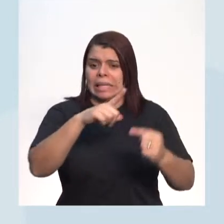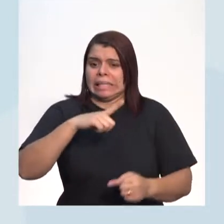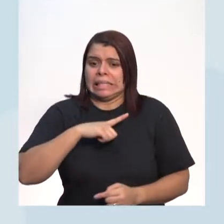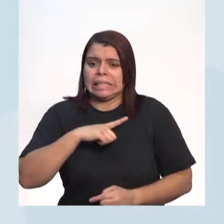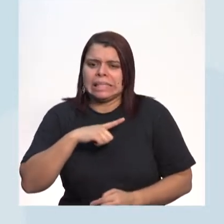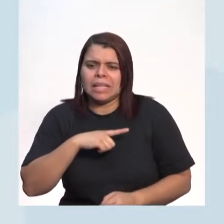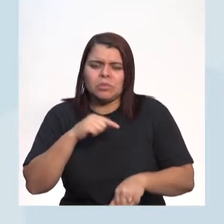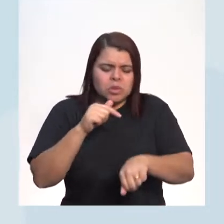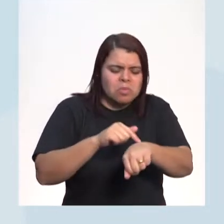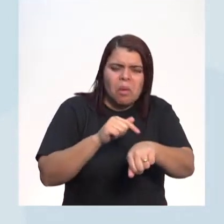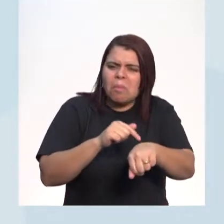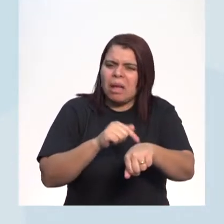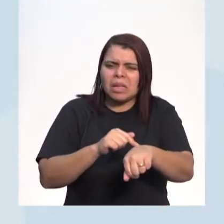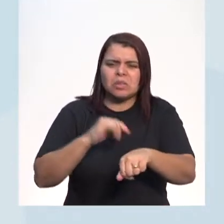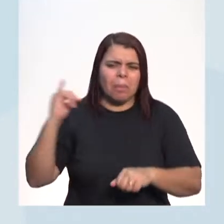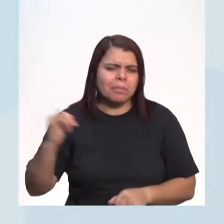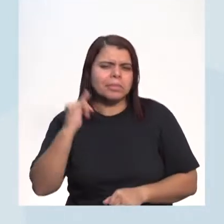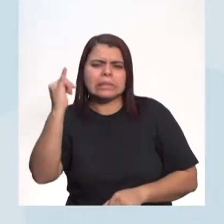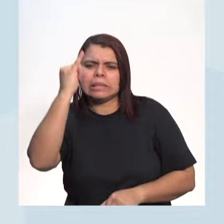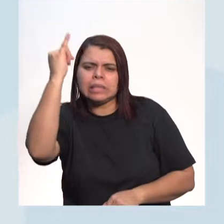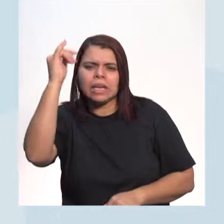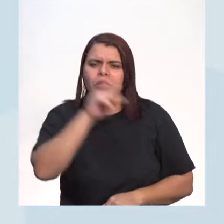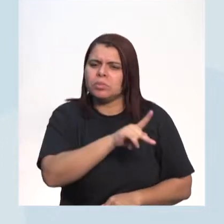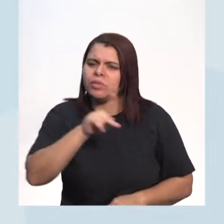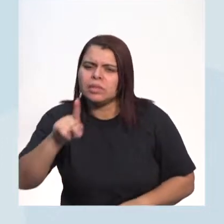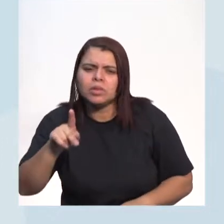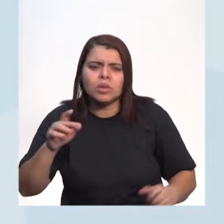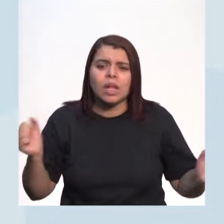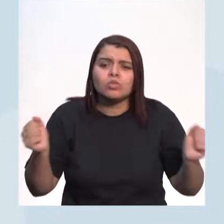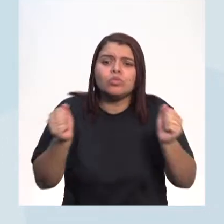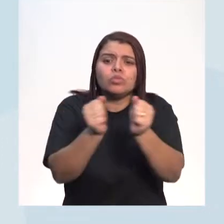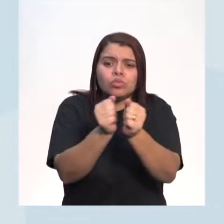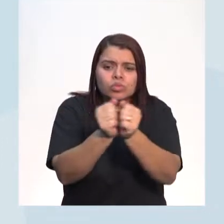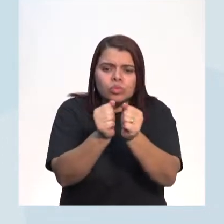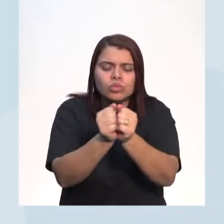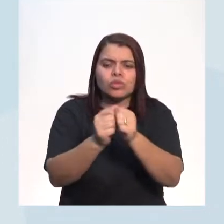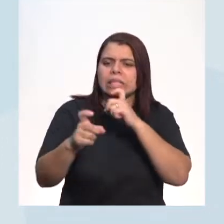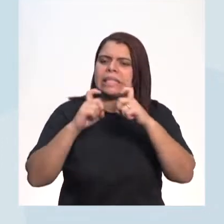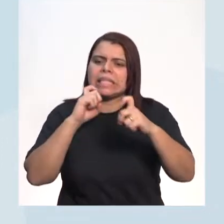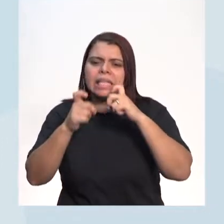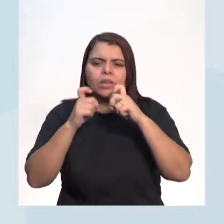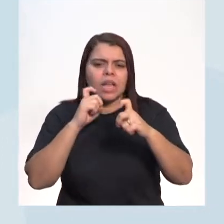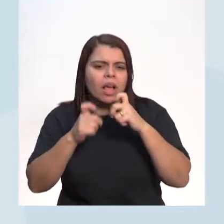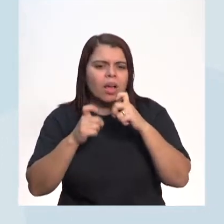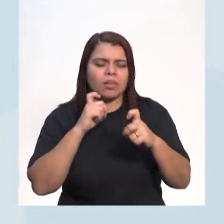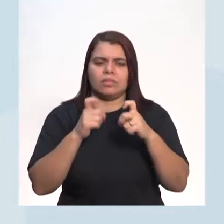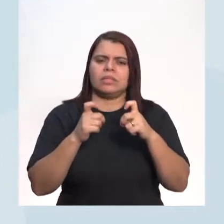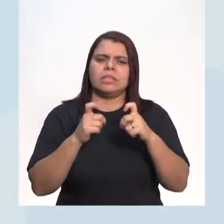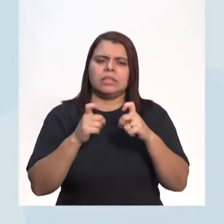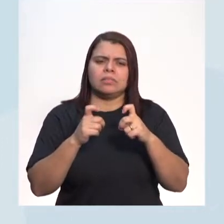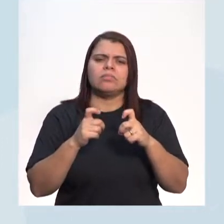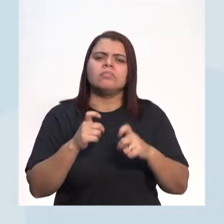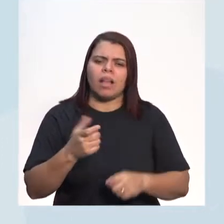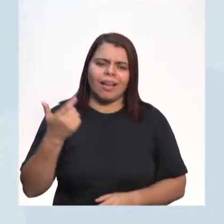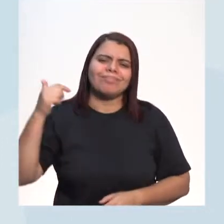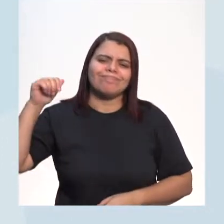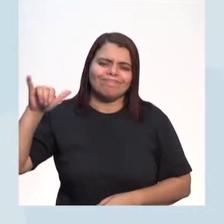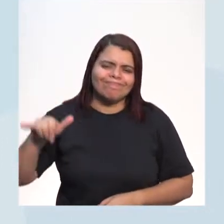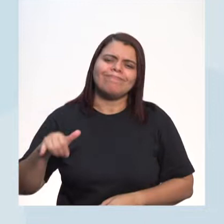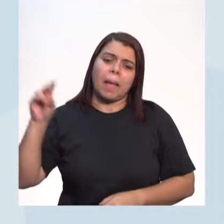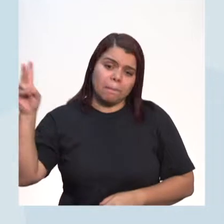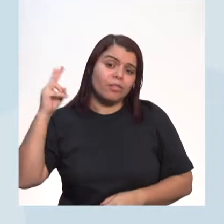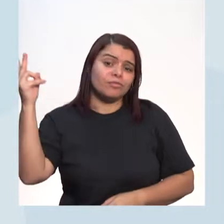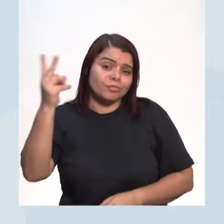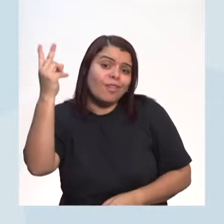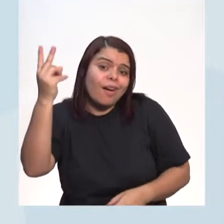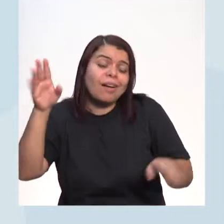participando ativamente, participando das reuniões do MMR, então é uma conquista também. E algumas pautas que a gente